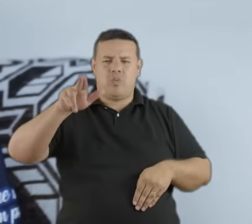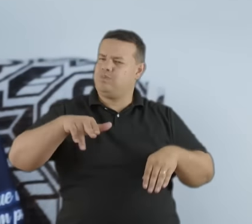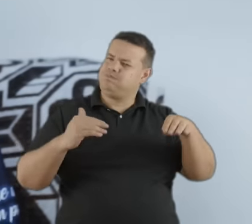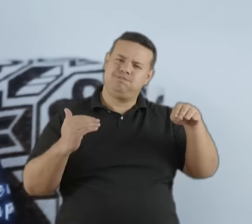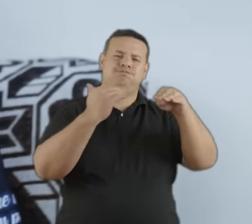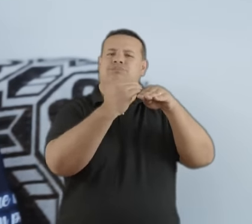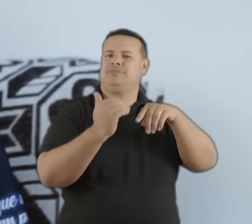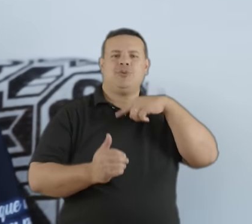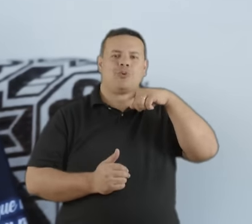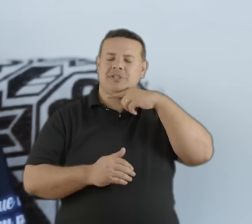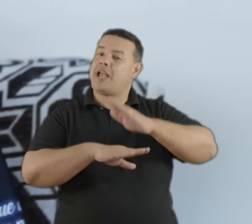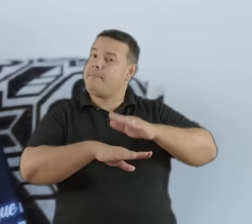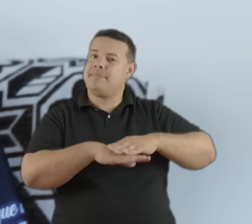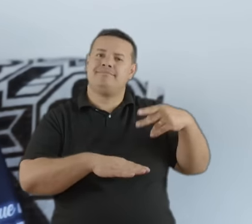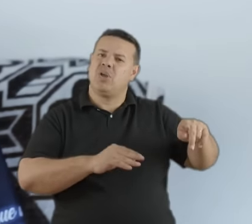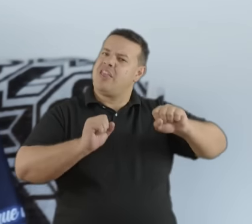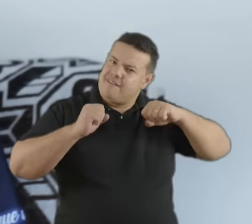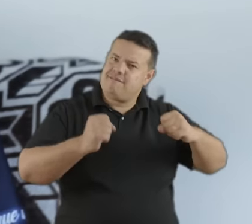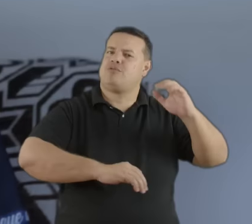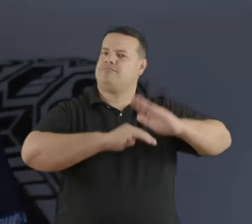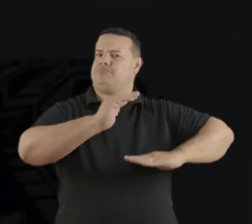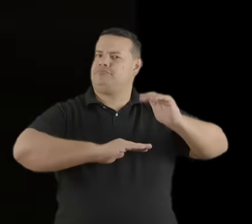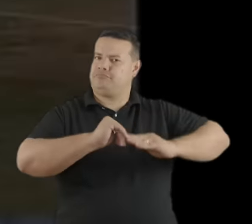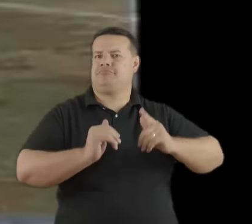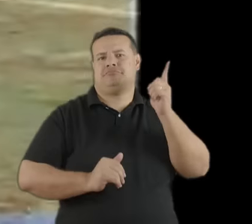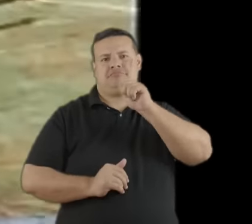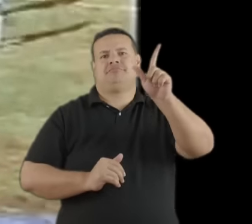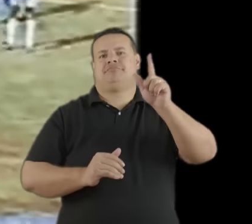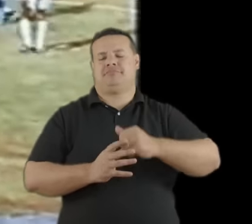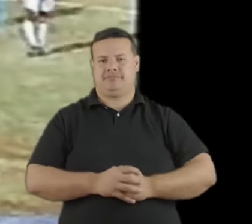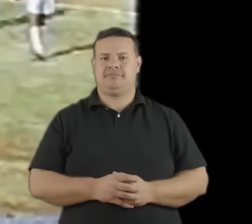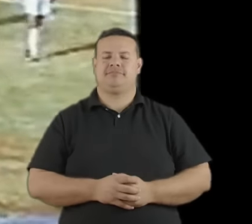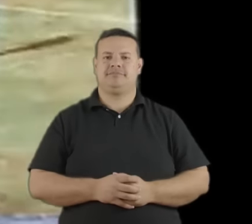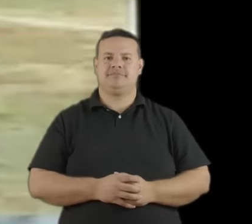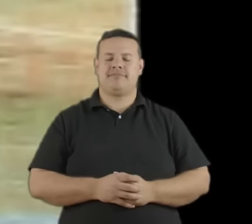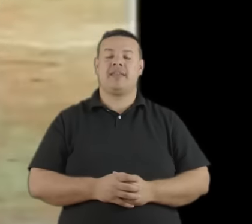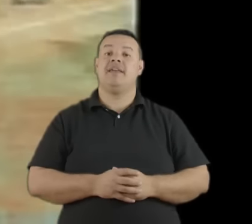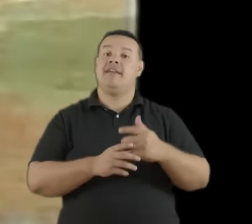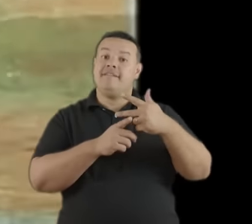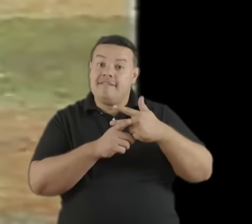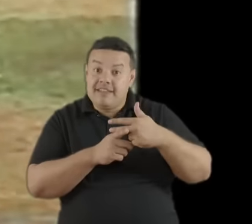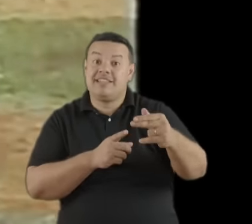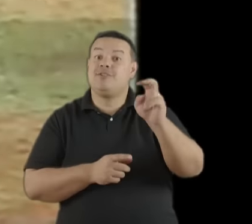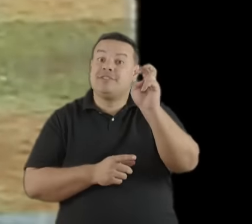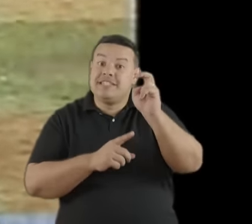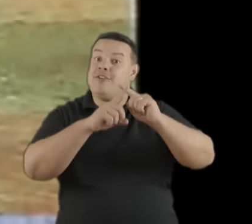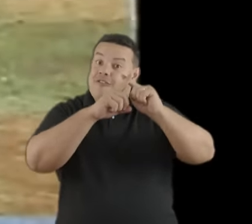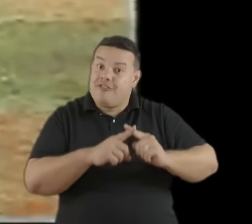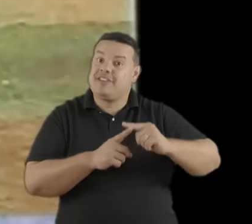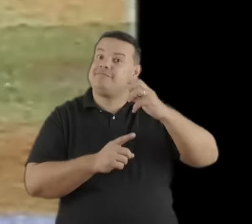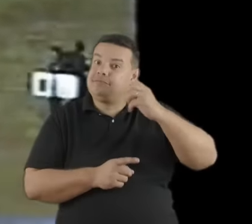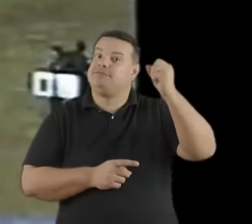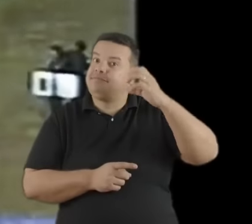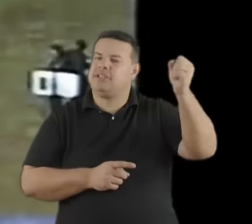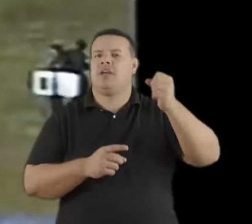vai chegar a gente que faça o que ele fez no Itabaiana. Após a conquista do pentacampeonato, o